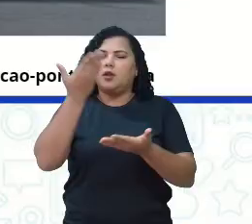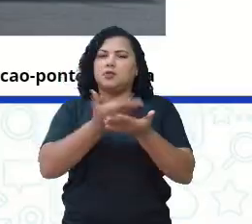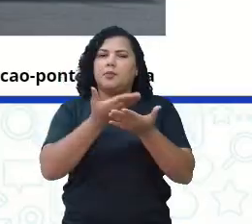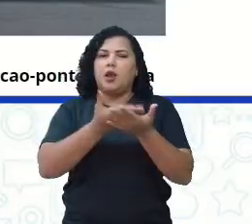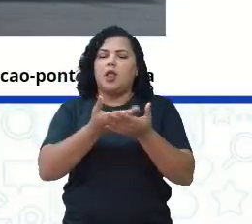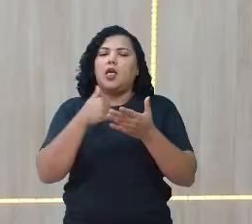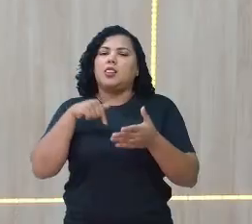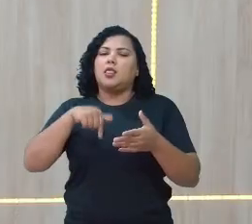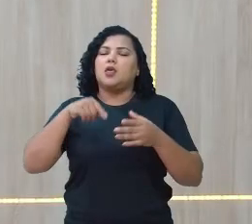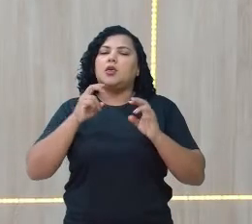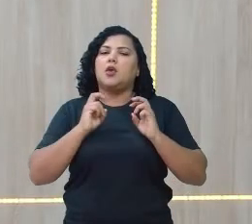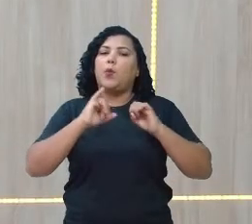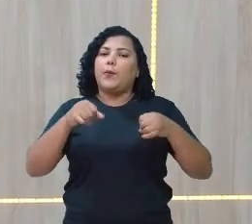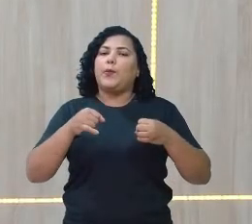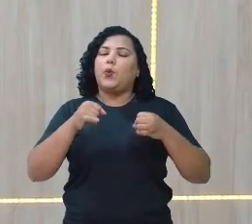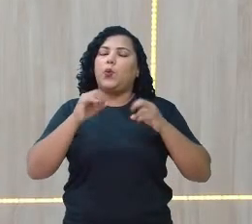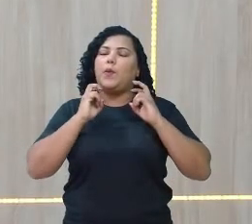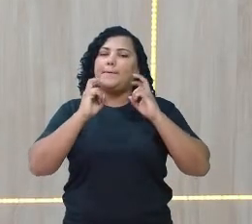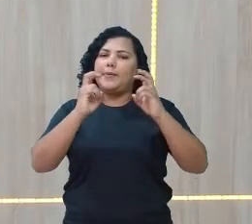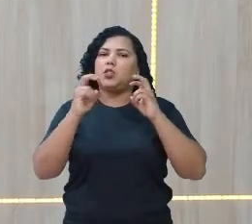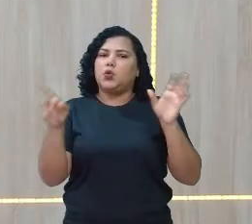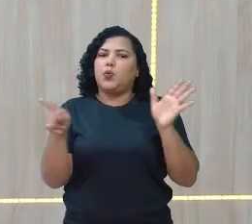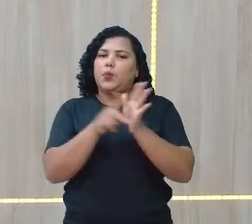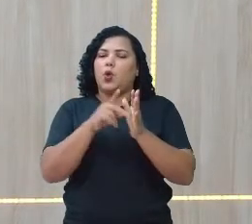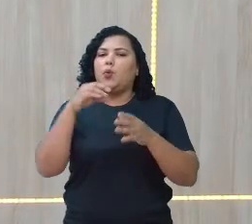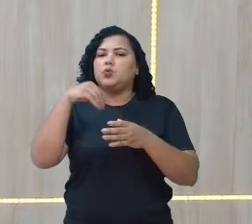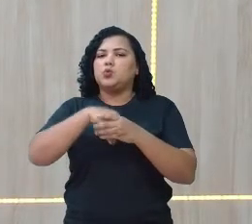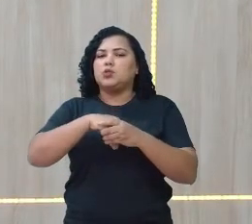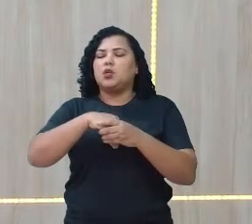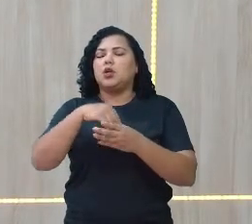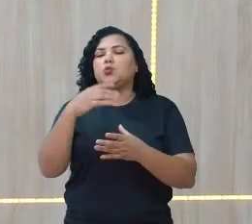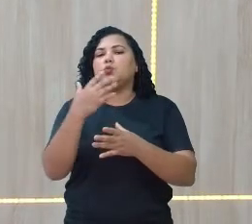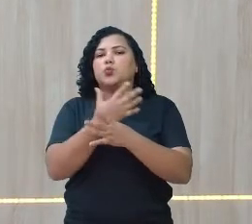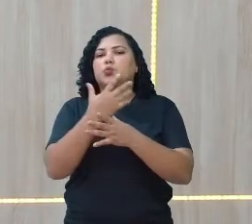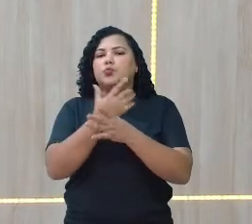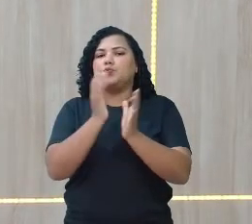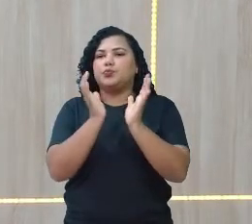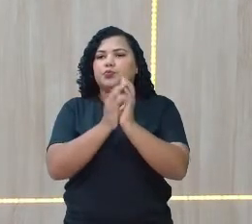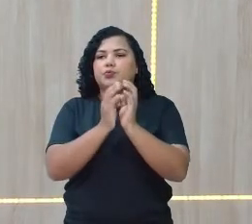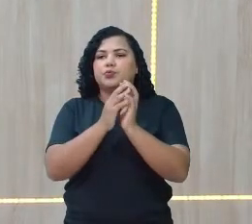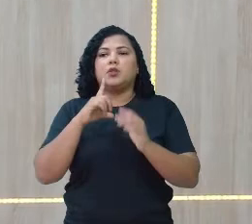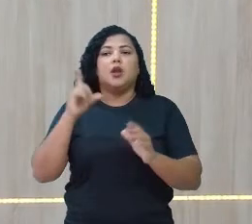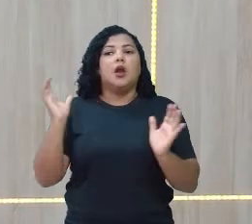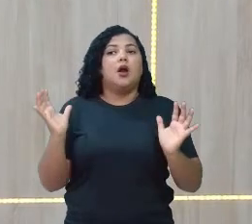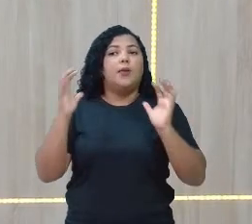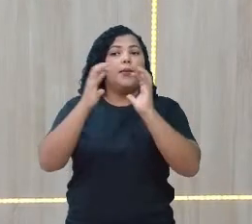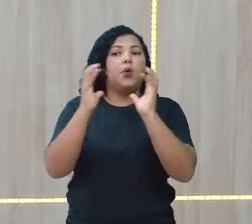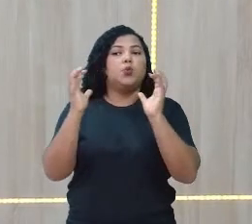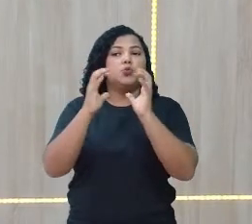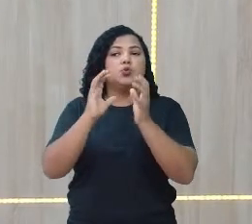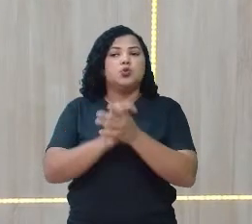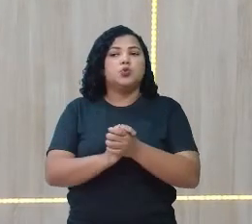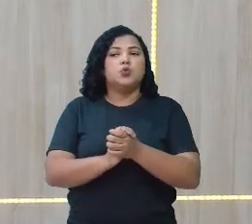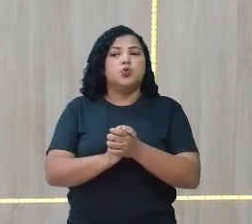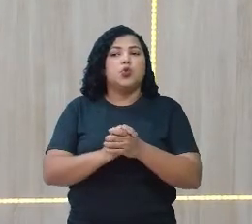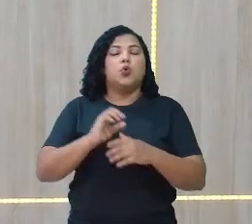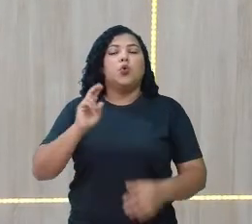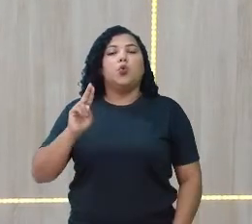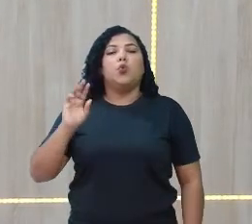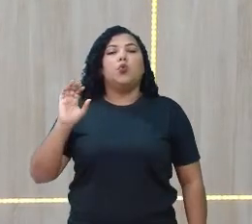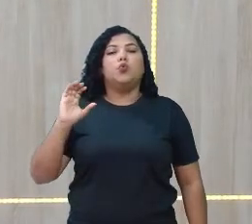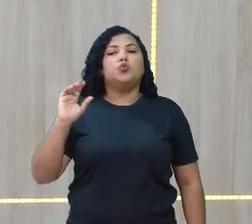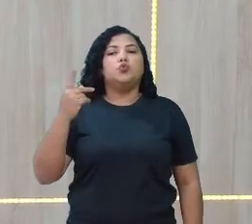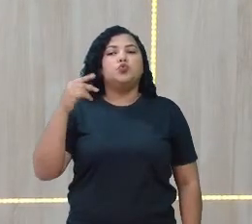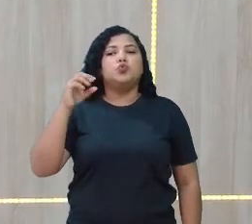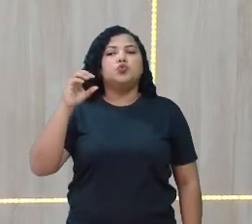Estação Central do Recife, e a Ponte do Uchoa. A Ponte do Uchoa que fica ali né, aqui próximo, né, 17 de agosto, acho que é